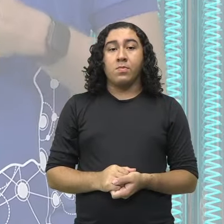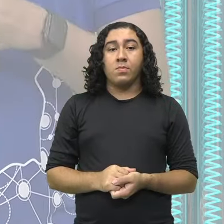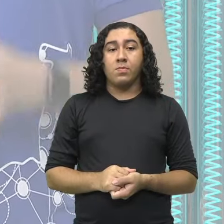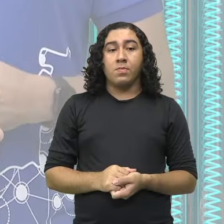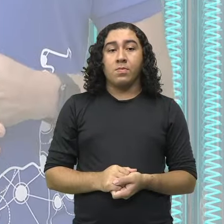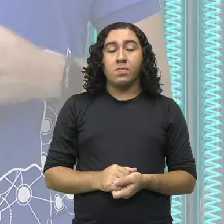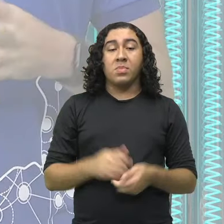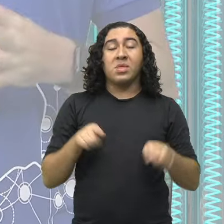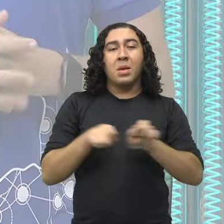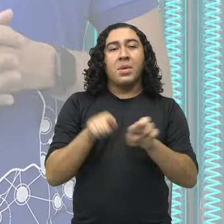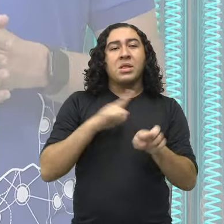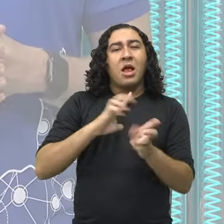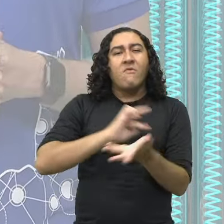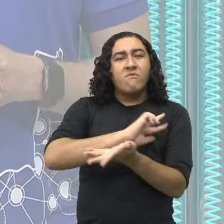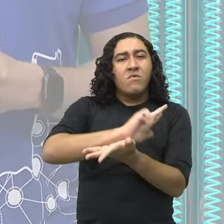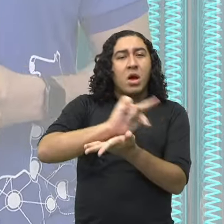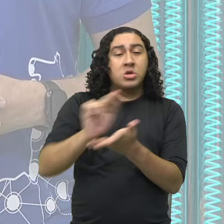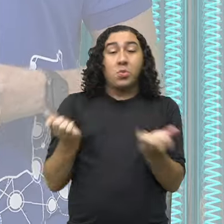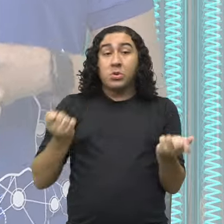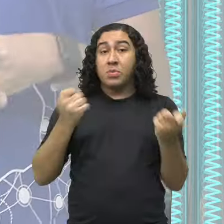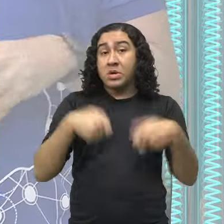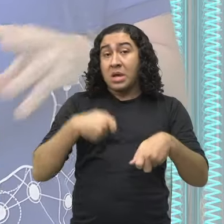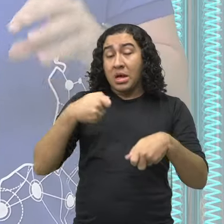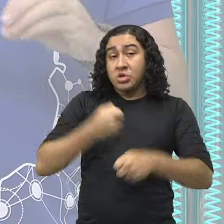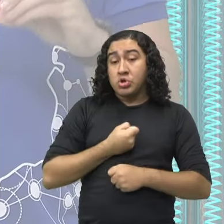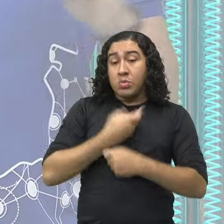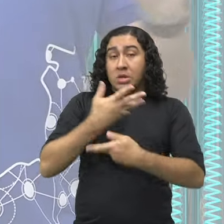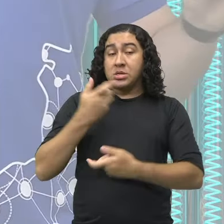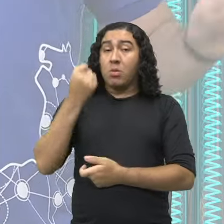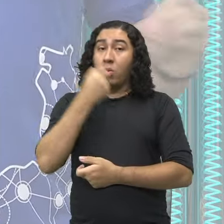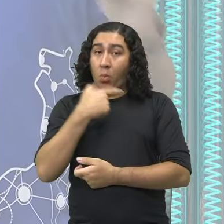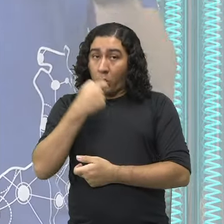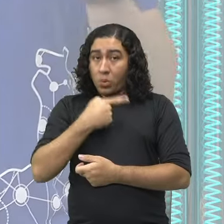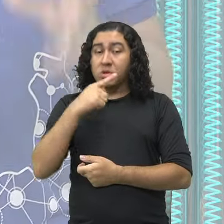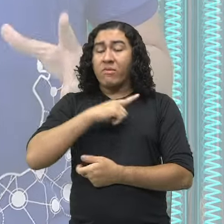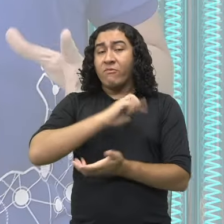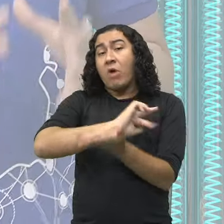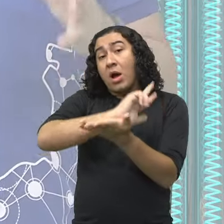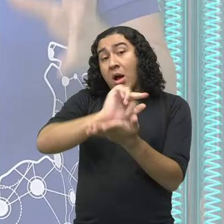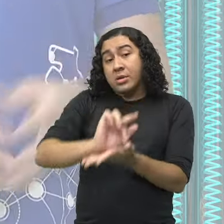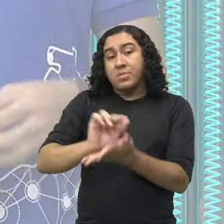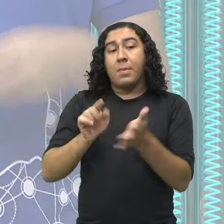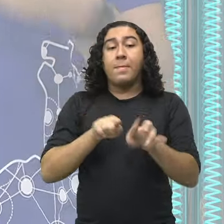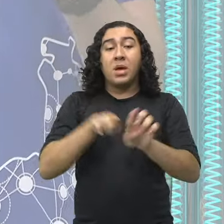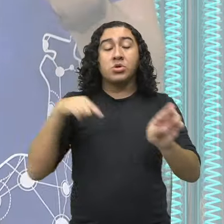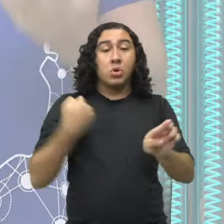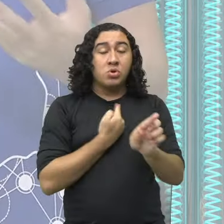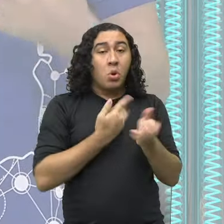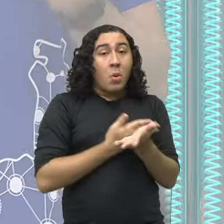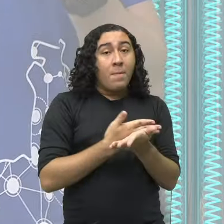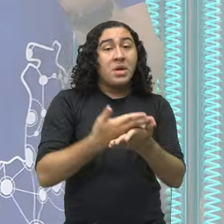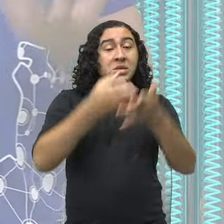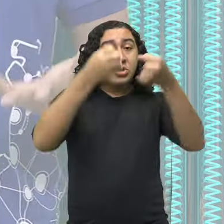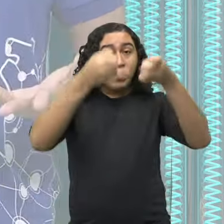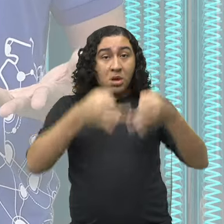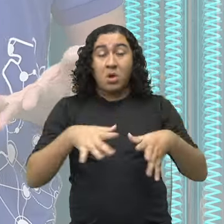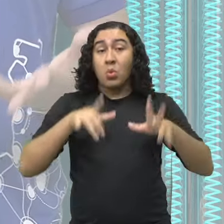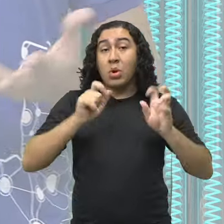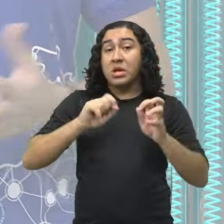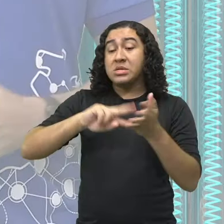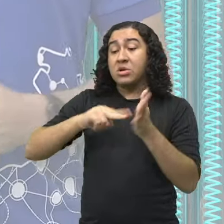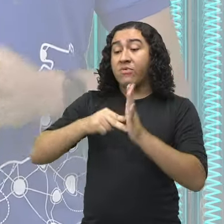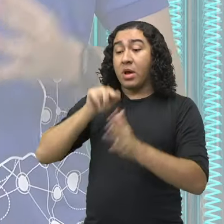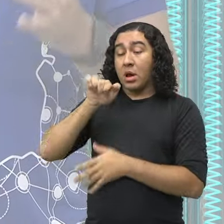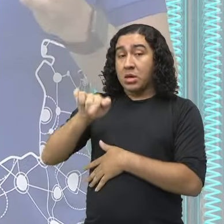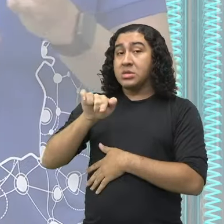existem várias formas de produzir humor, tá? Nós temos várias formas. Nós estamos primeiro começando com essa explicação do que é o